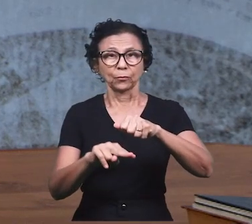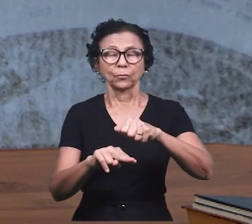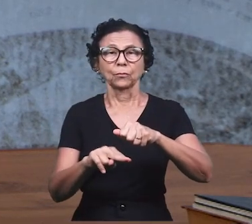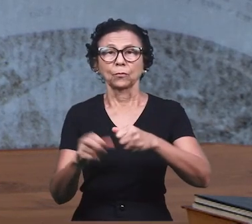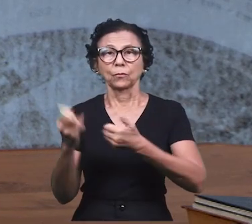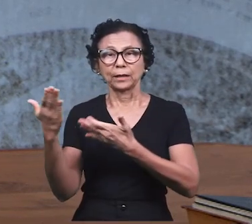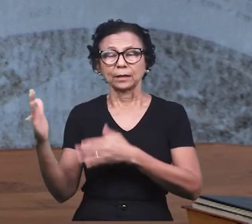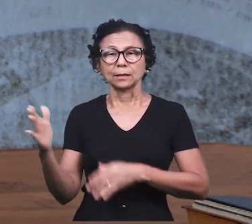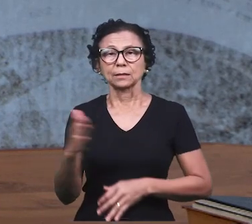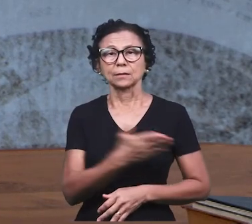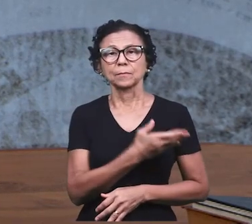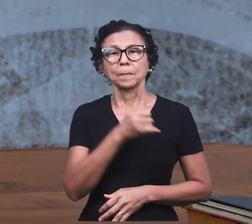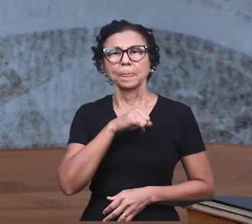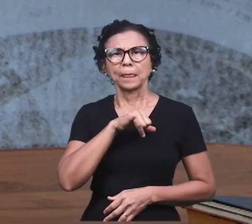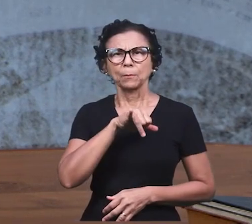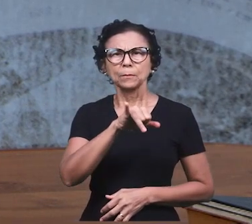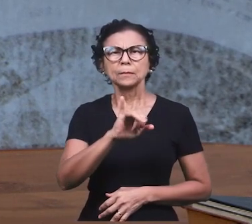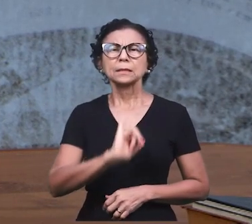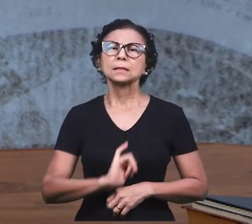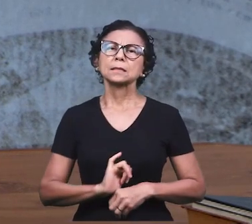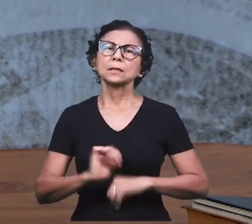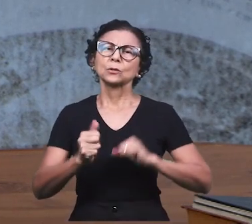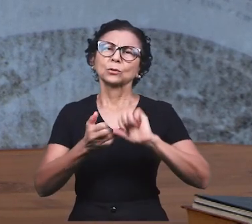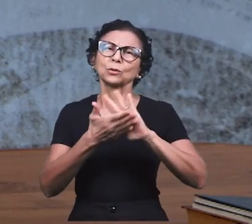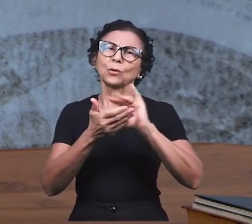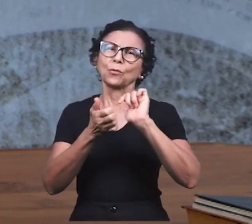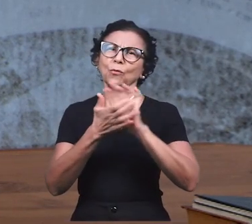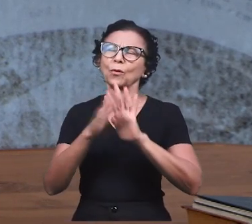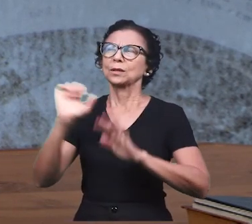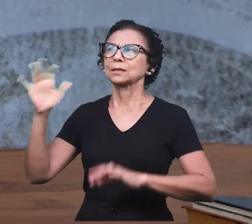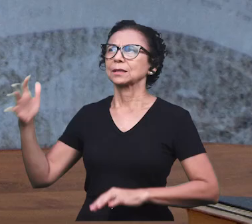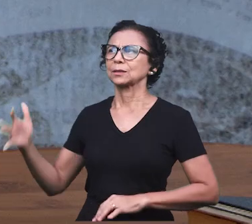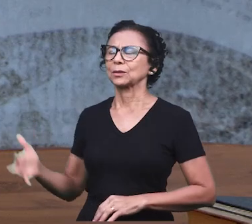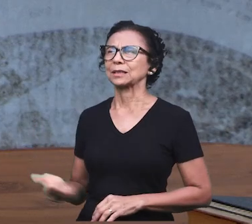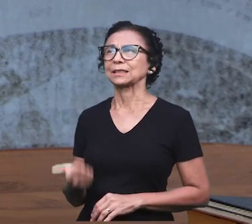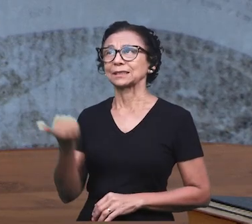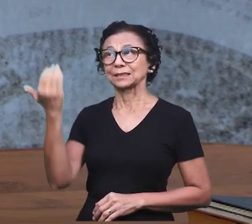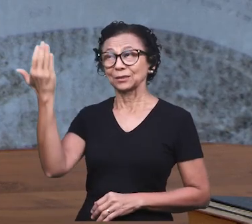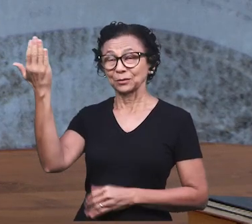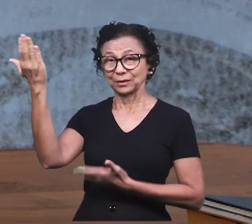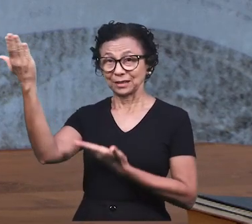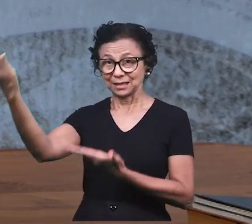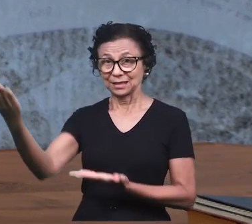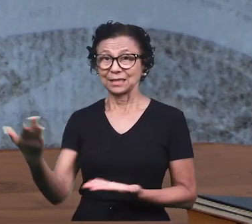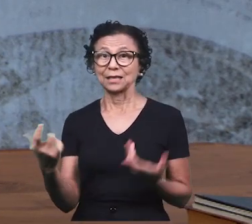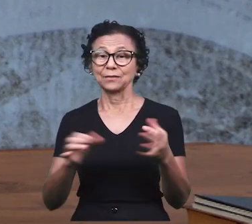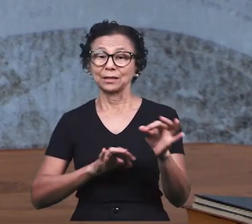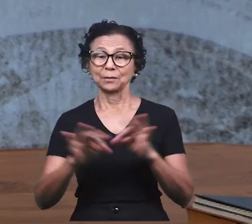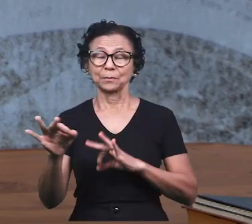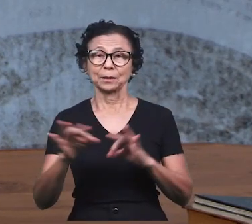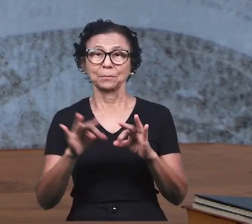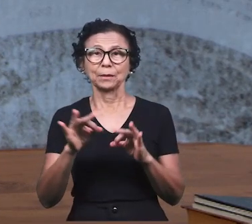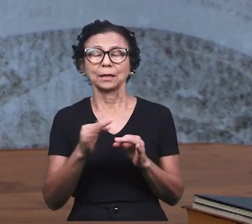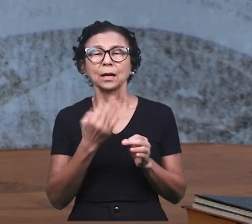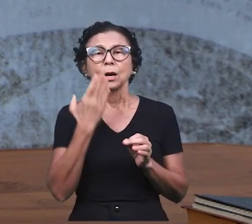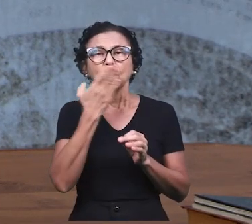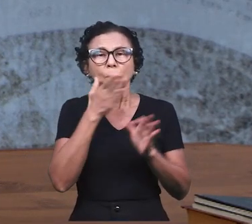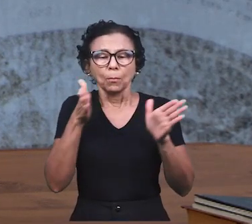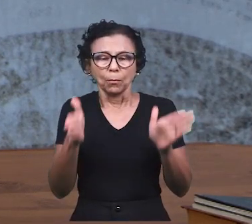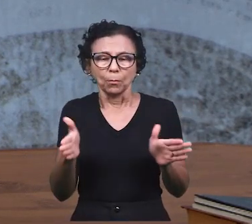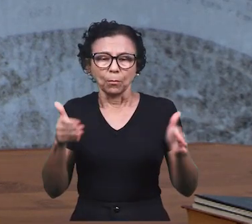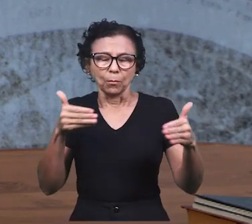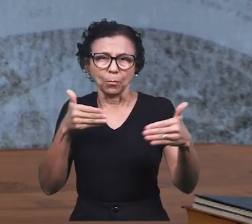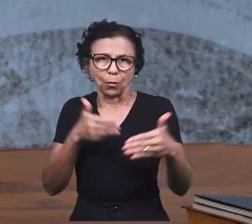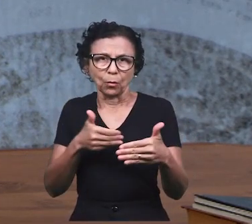o sacrifício de louvores, oferecerá bolos asmos amassados com azeite, e coscorões